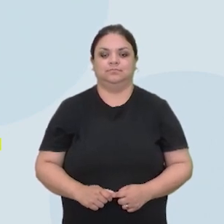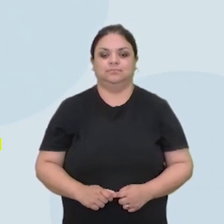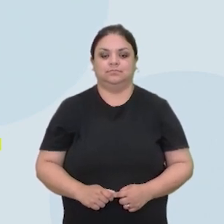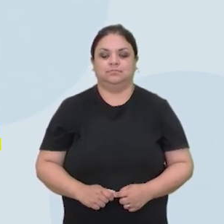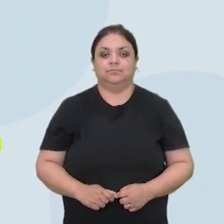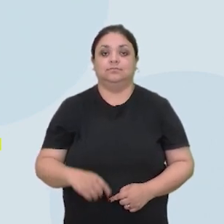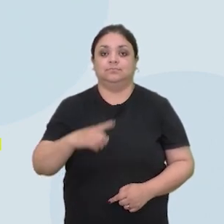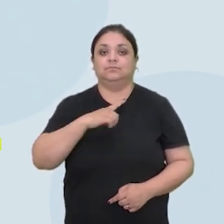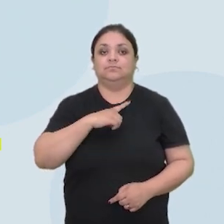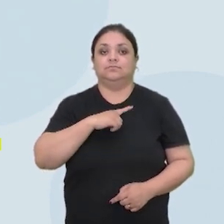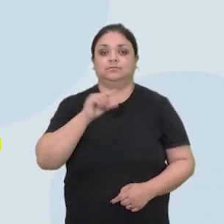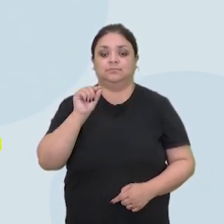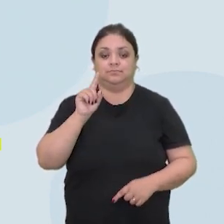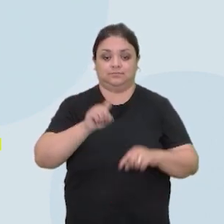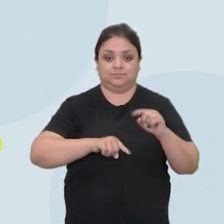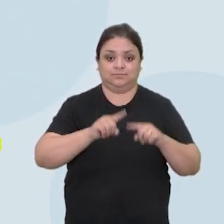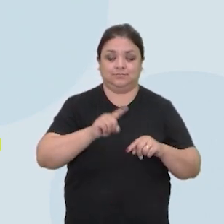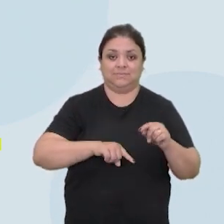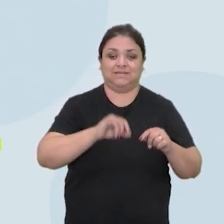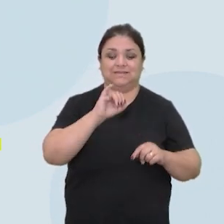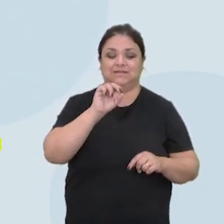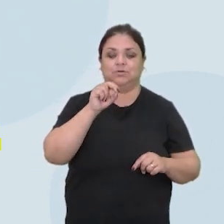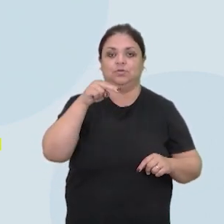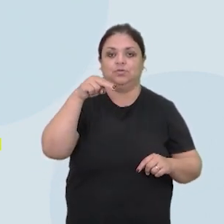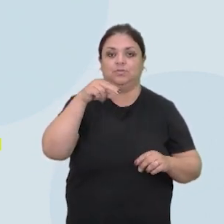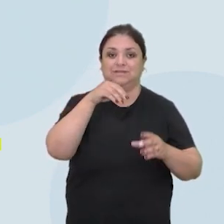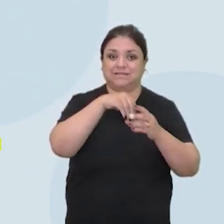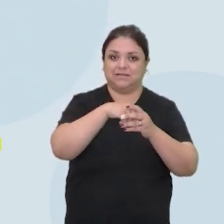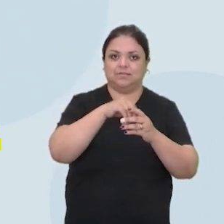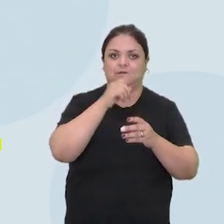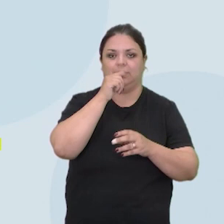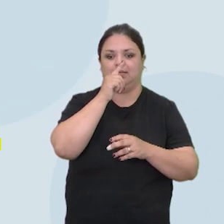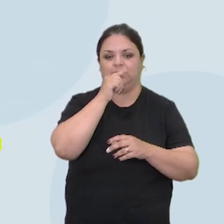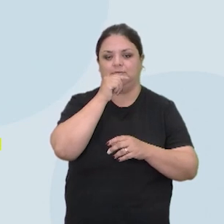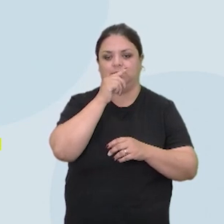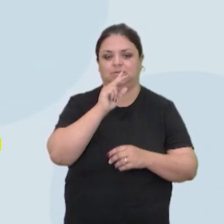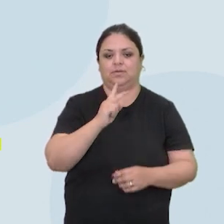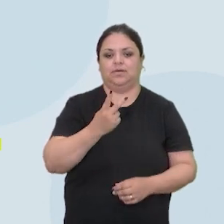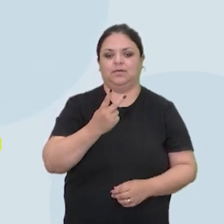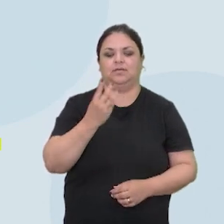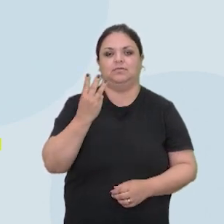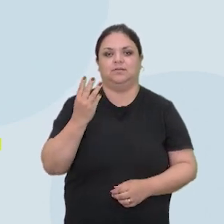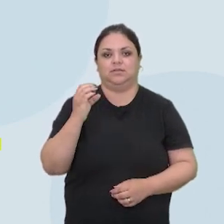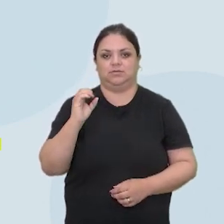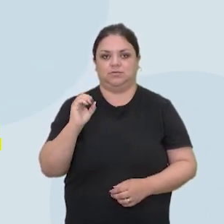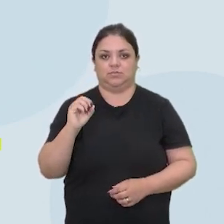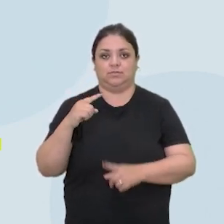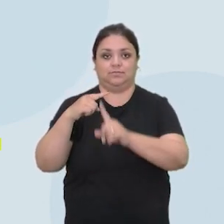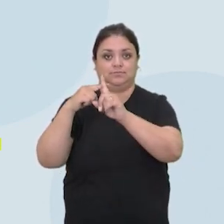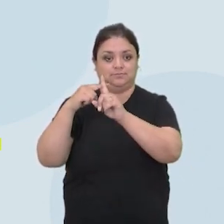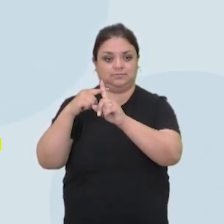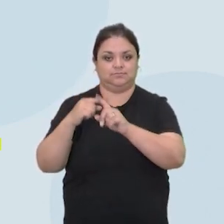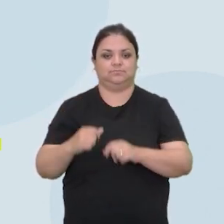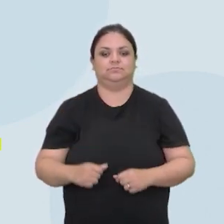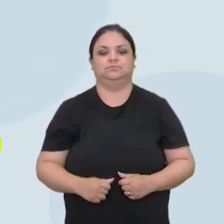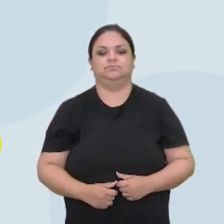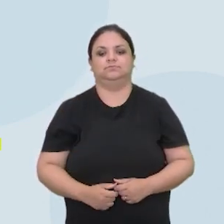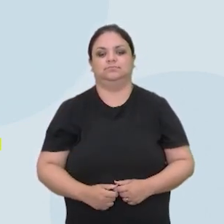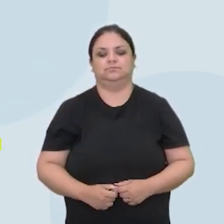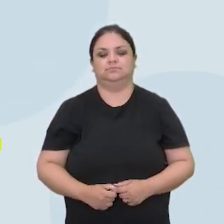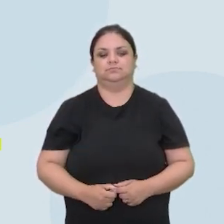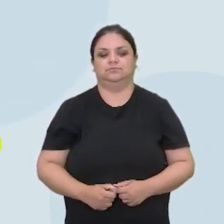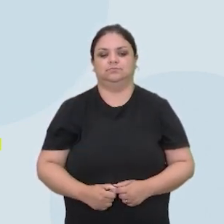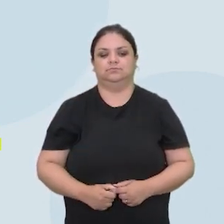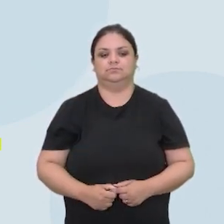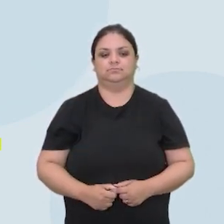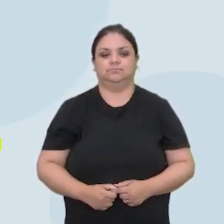o produto dos íons da água. A gente tem o H3O+, então deixa eu colocar a caneta aqui para marcar